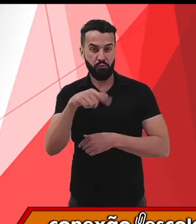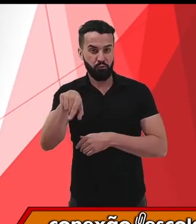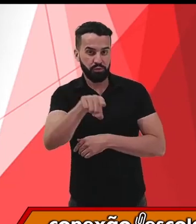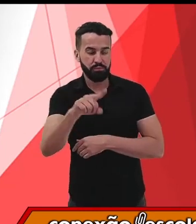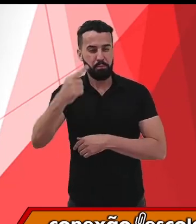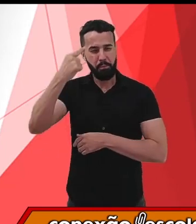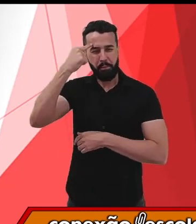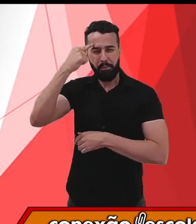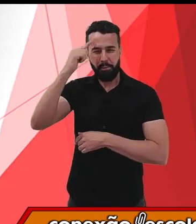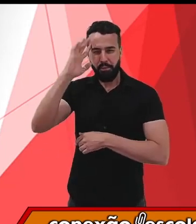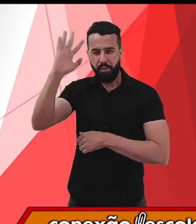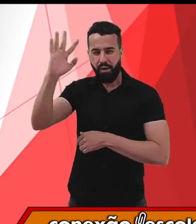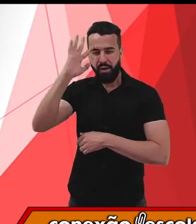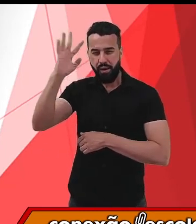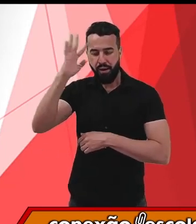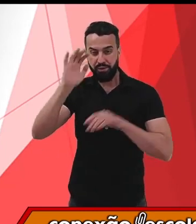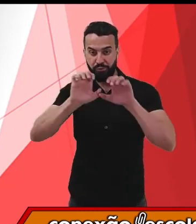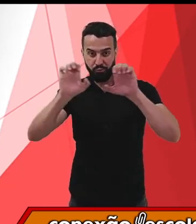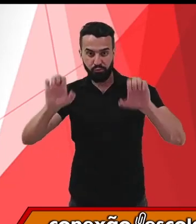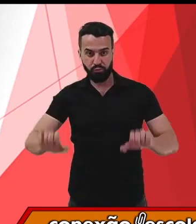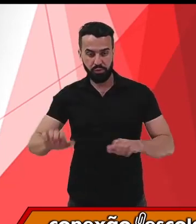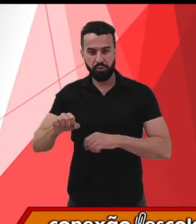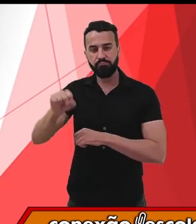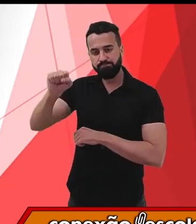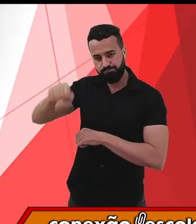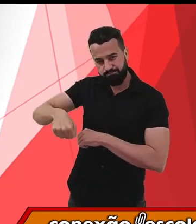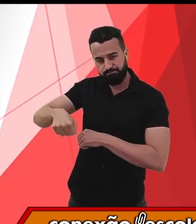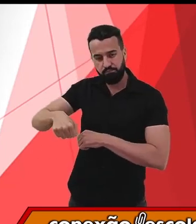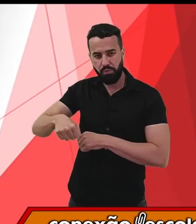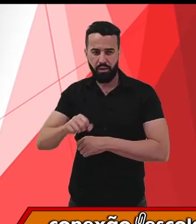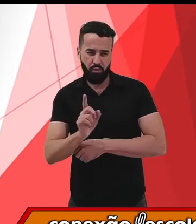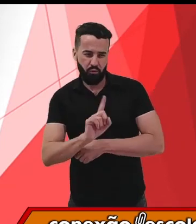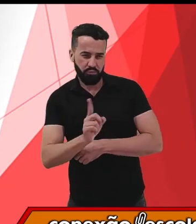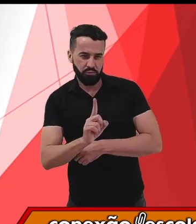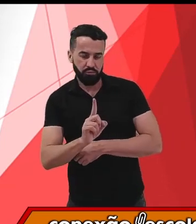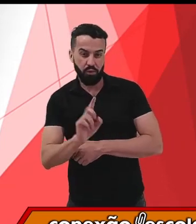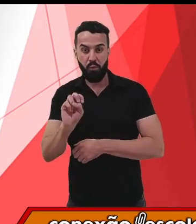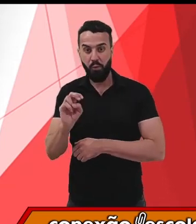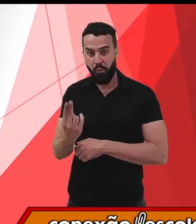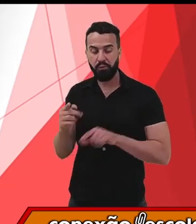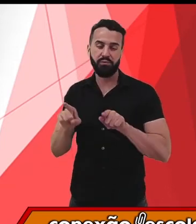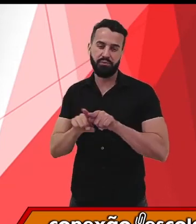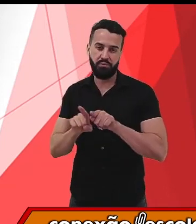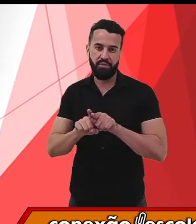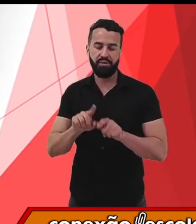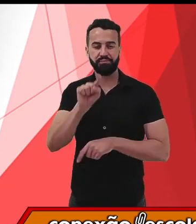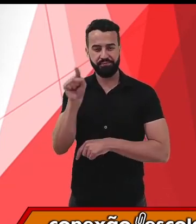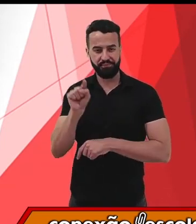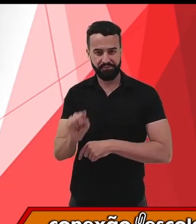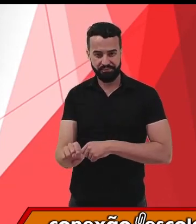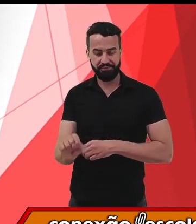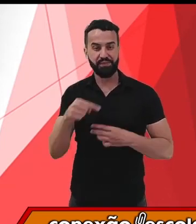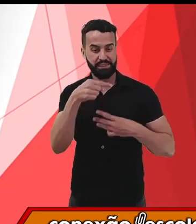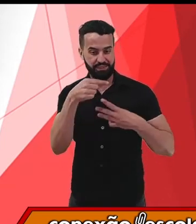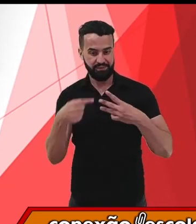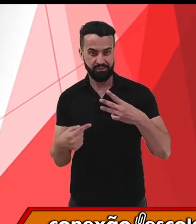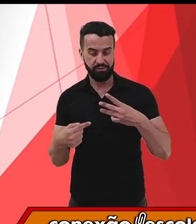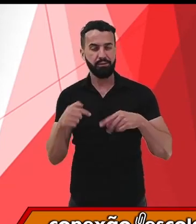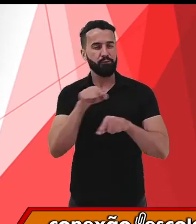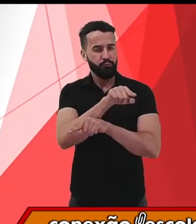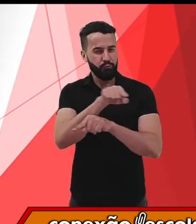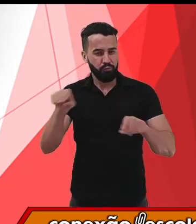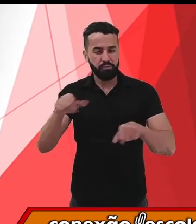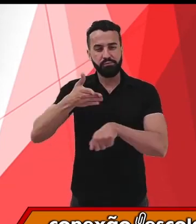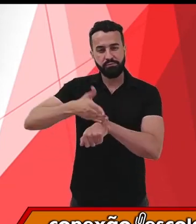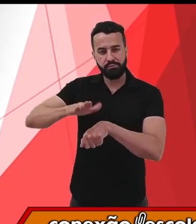estruturas afirmativas, negativas e interrogativas também. Eu sempre deixo os exercícios para vocês fixarem e praticarem